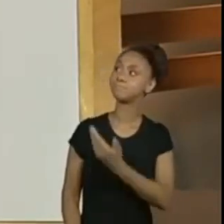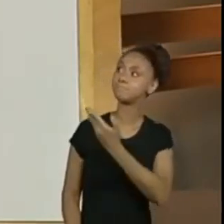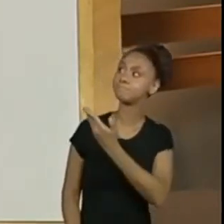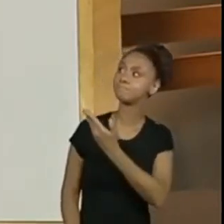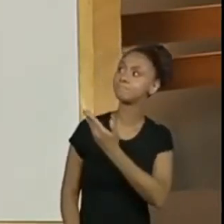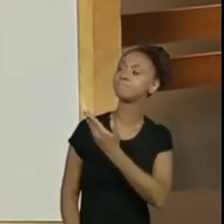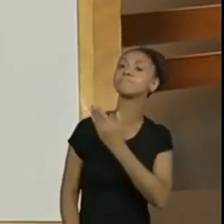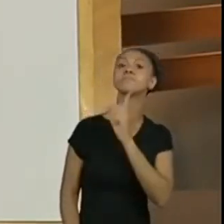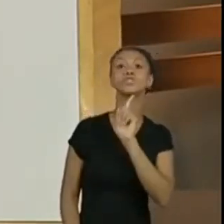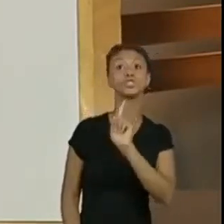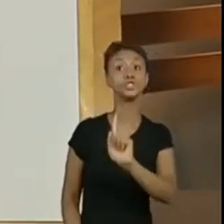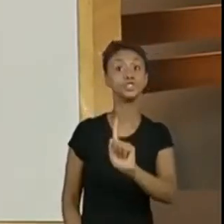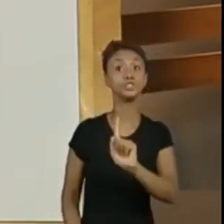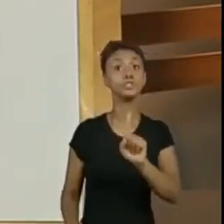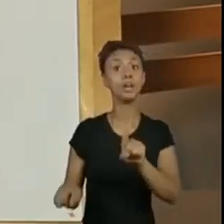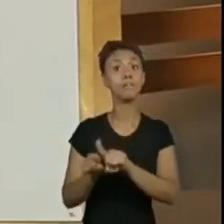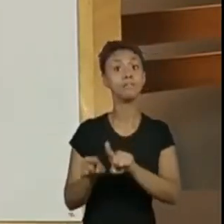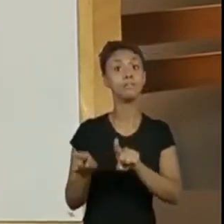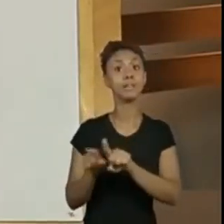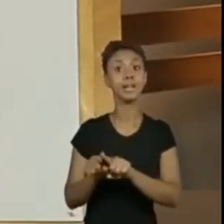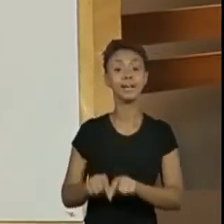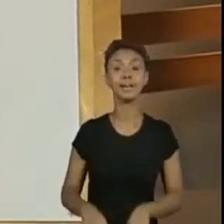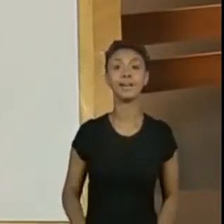Configura, tem G,